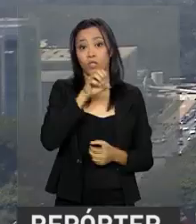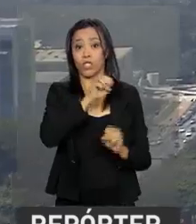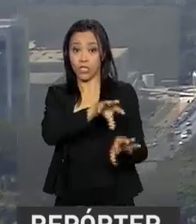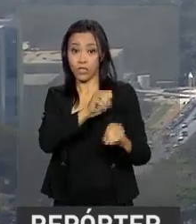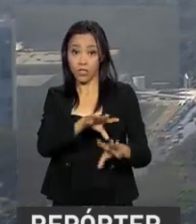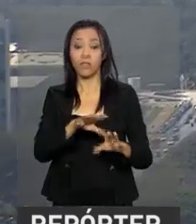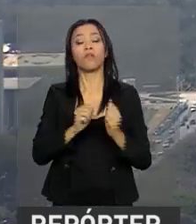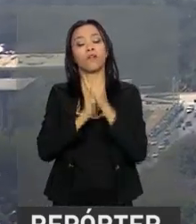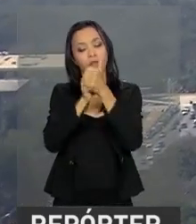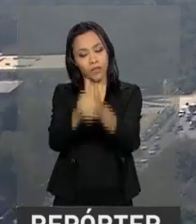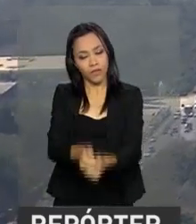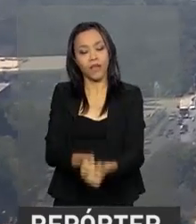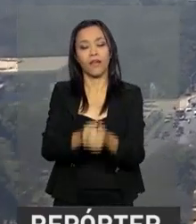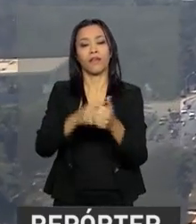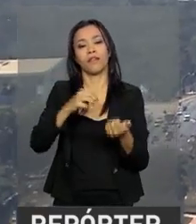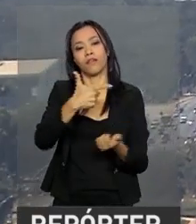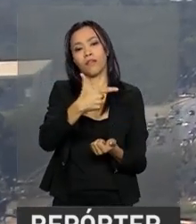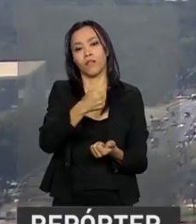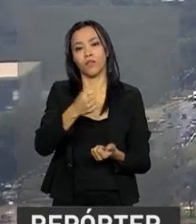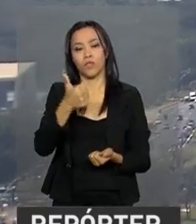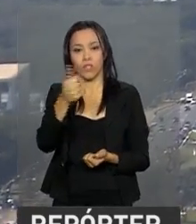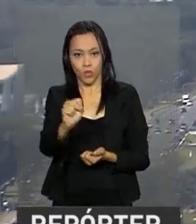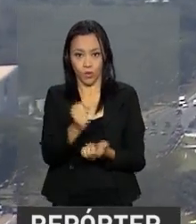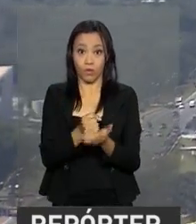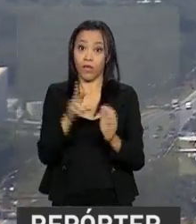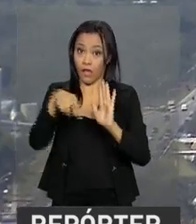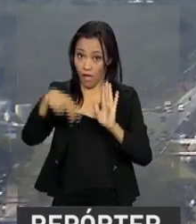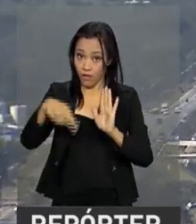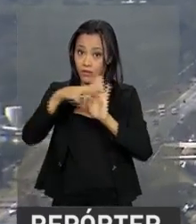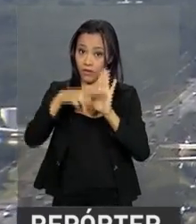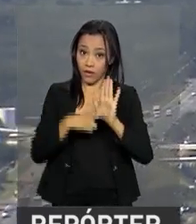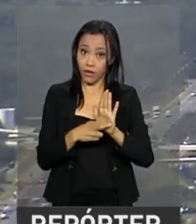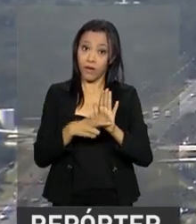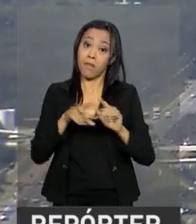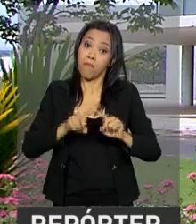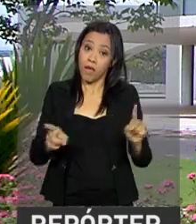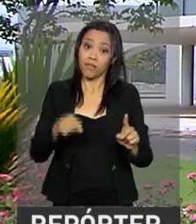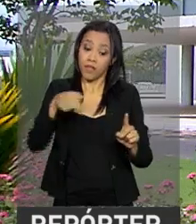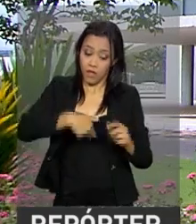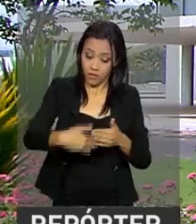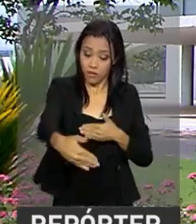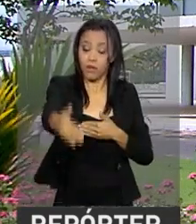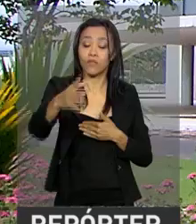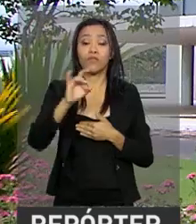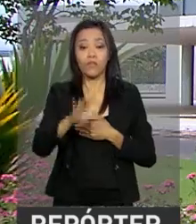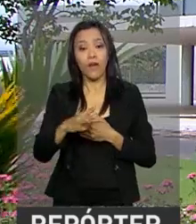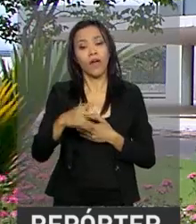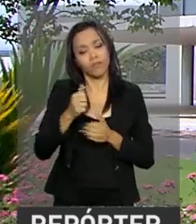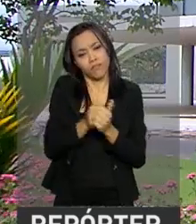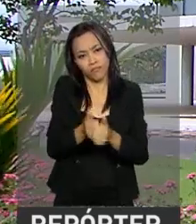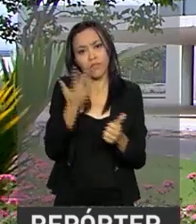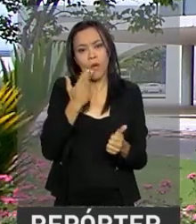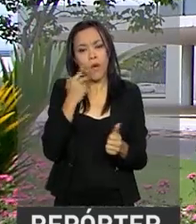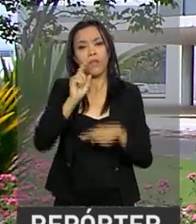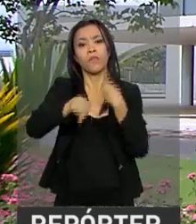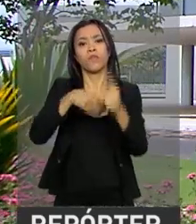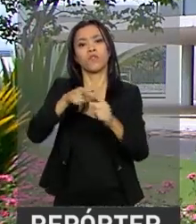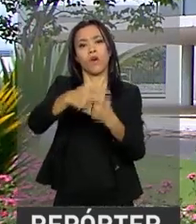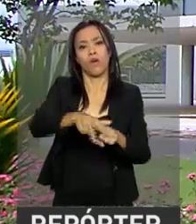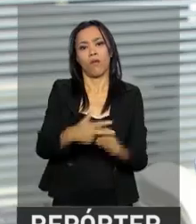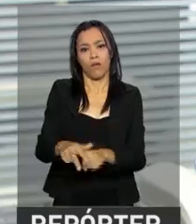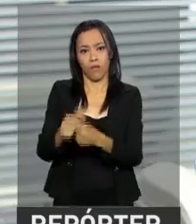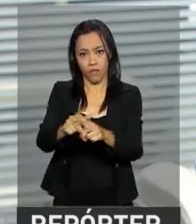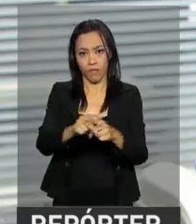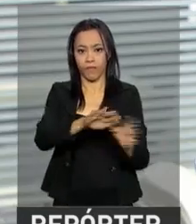de 2018. Para o ano que vem, ainda vão seguir a norma atual e serão corrigidos pela variação da receita